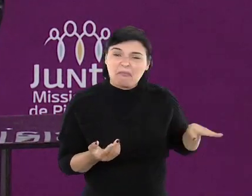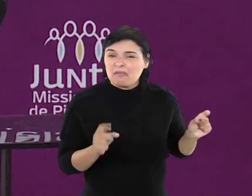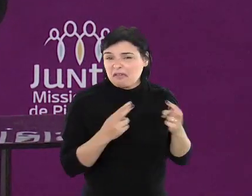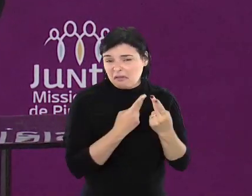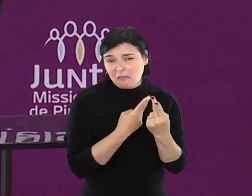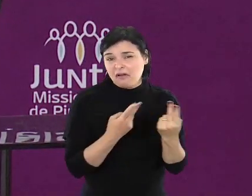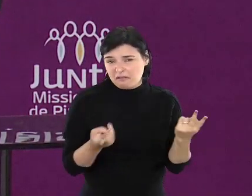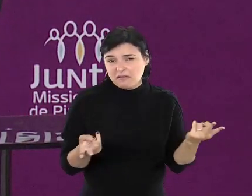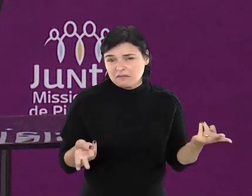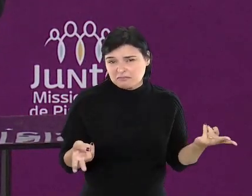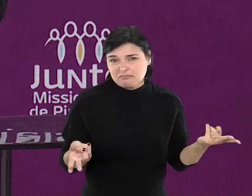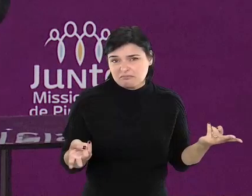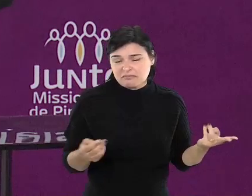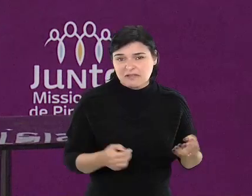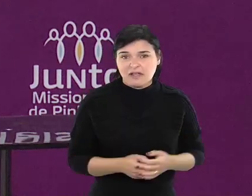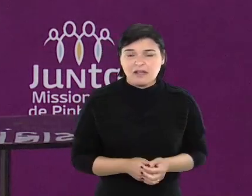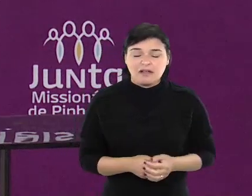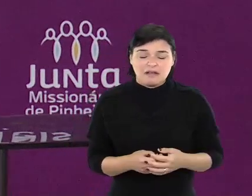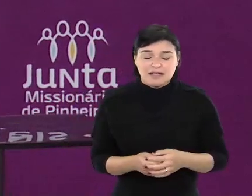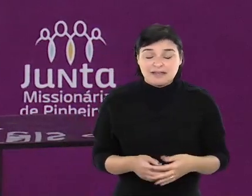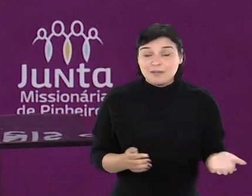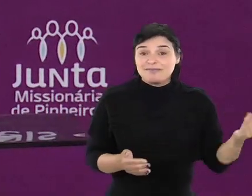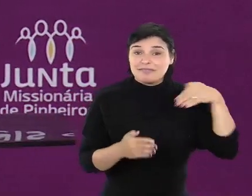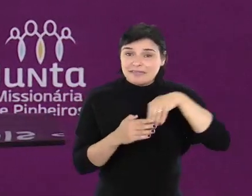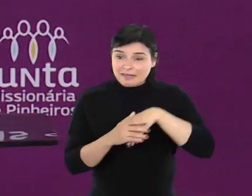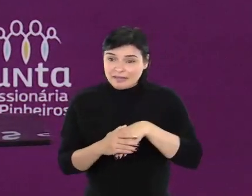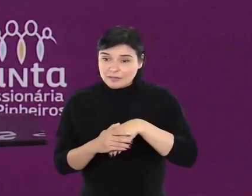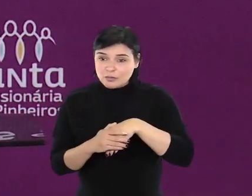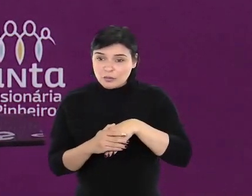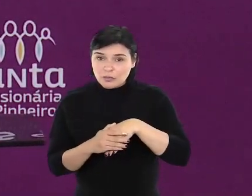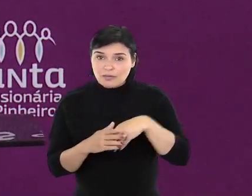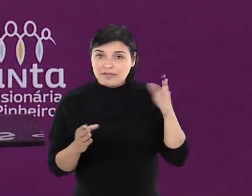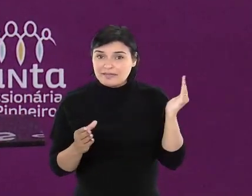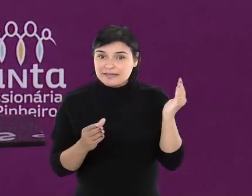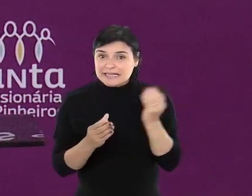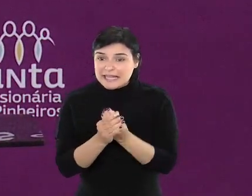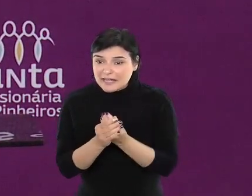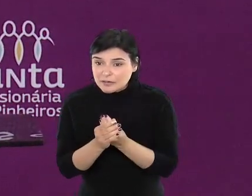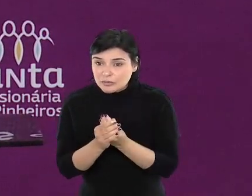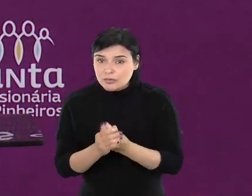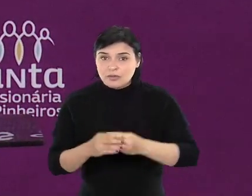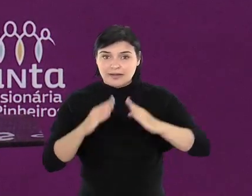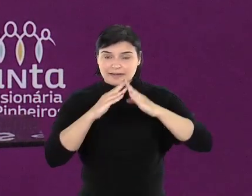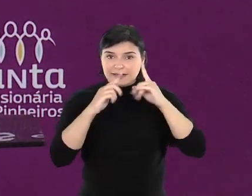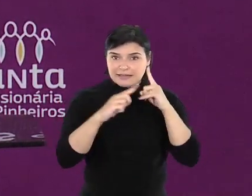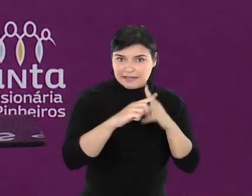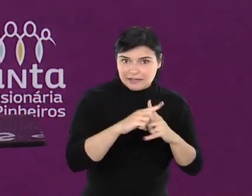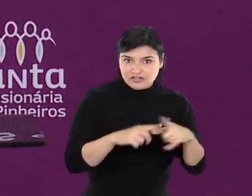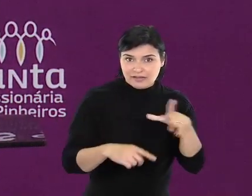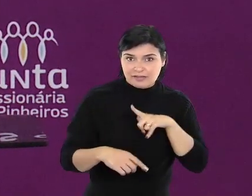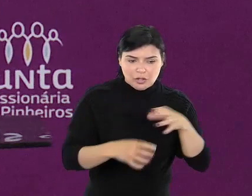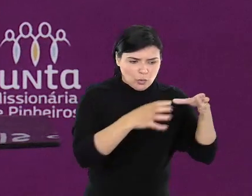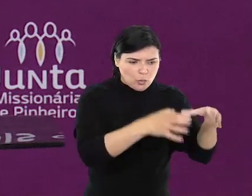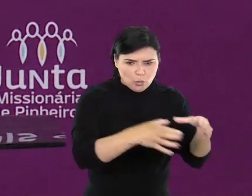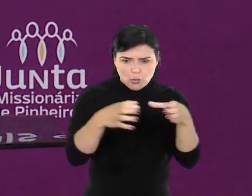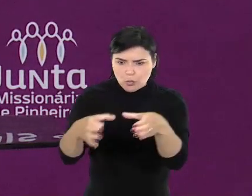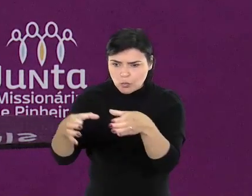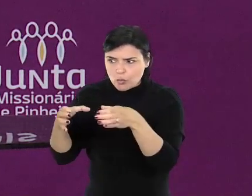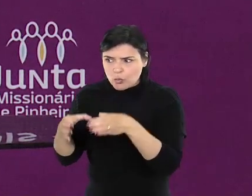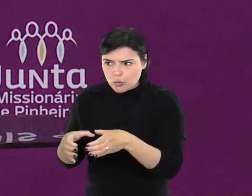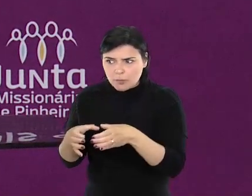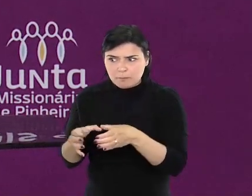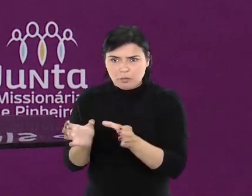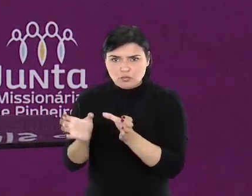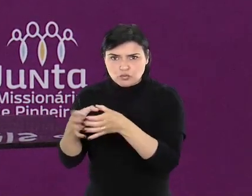quando dentro da igreja existem grupos partidos e veja